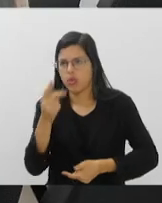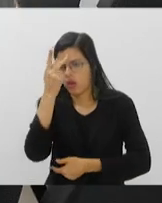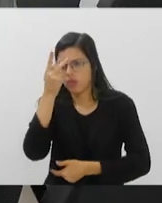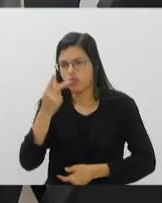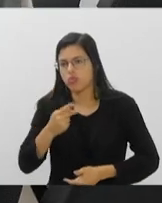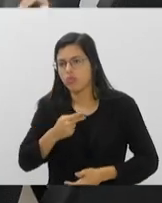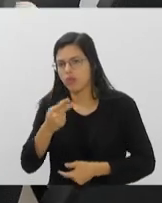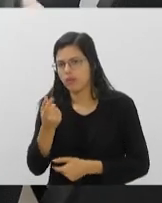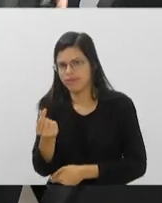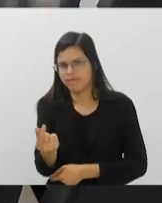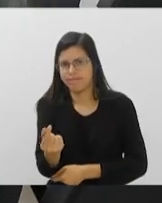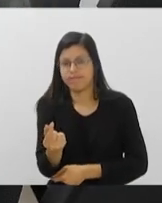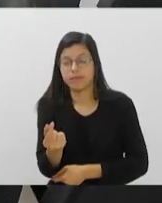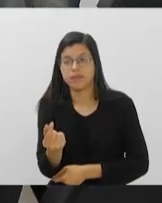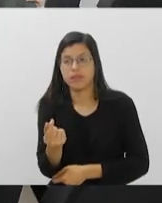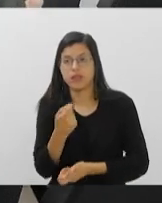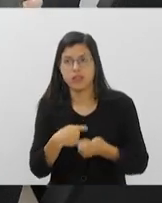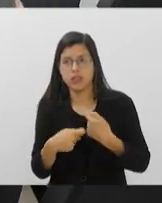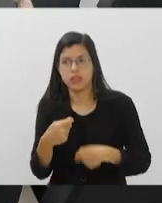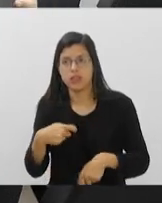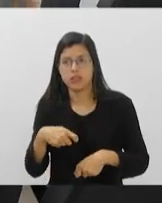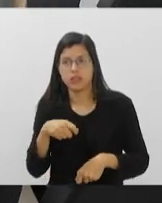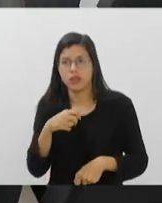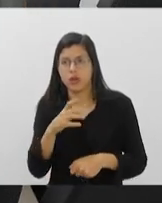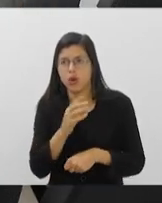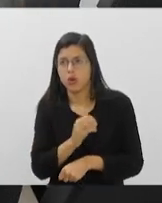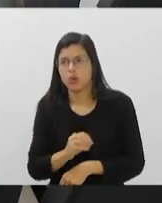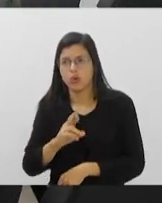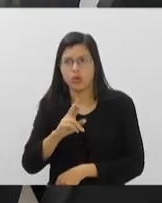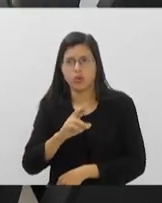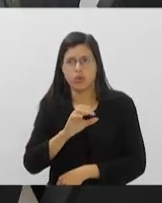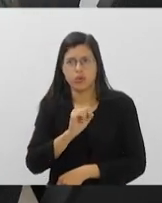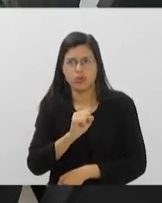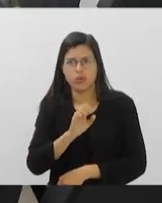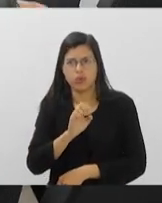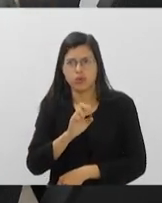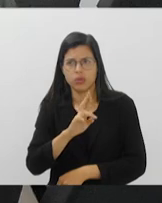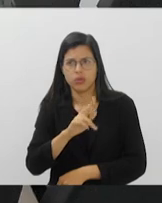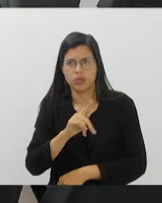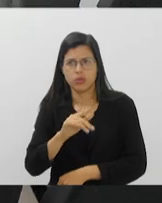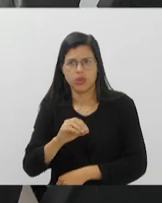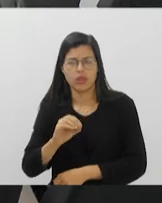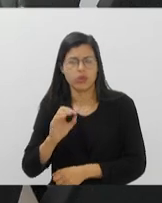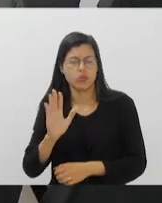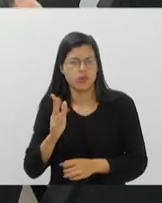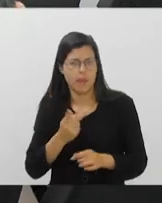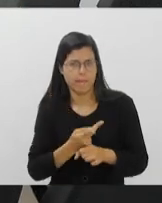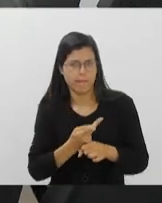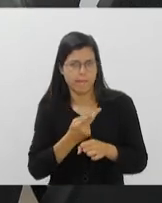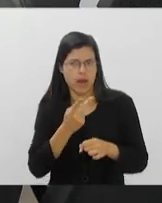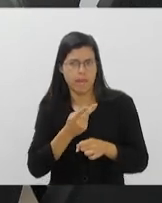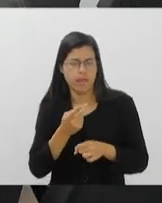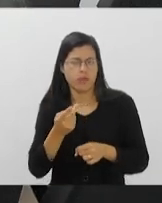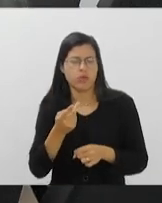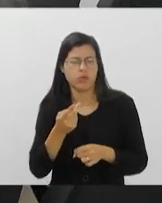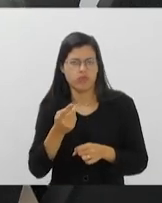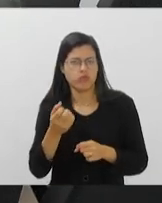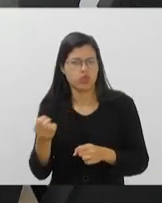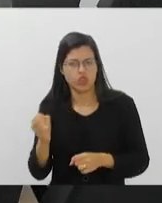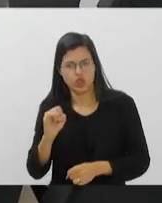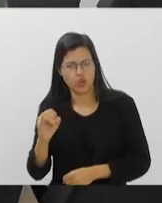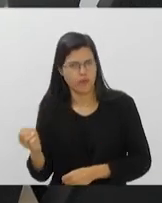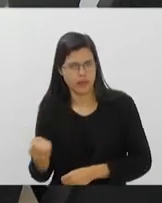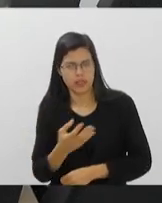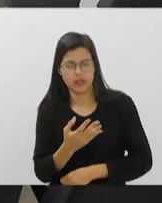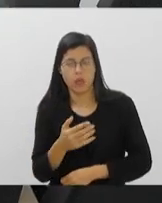até um projeto Dr Sérgio aí já ganhou o prêmio novari mais um dos prêmios novari né O que é bom a gente tem que replicar a gente tem que reproduzir